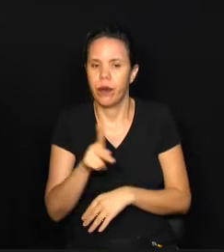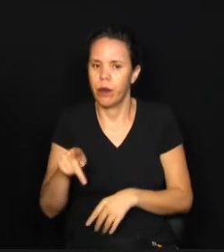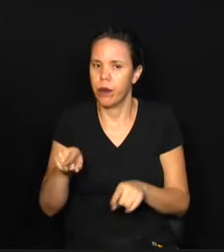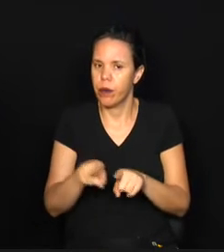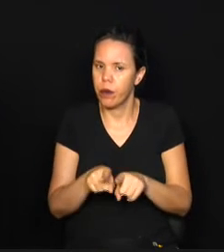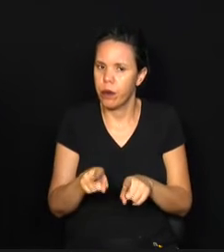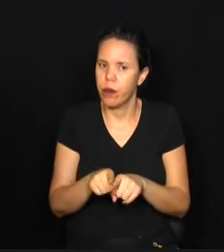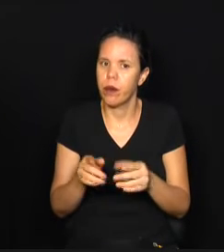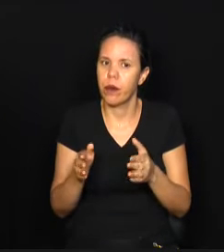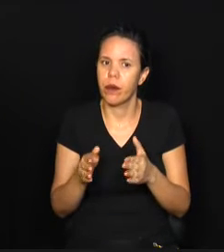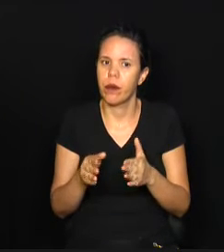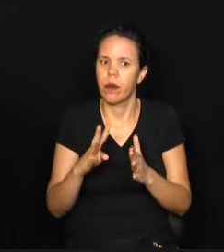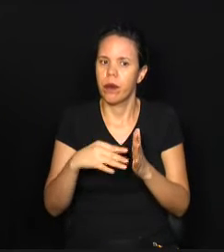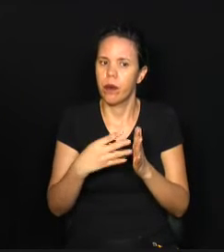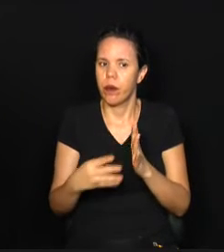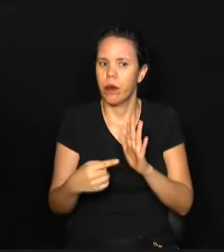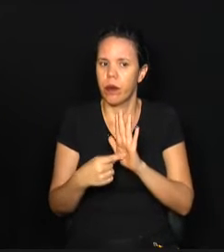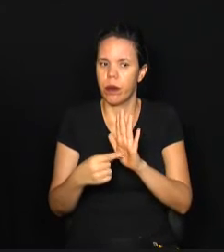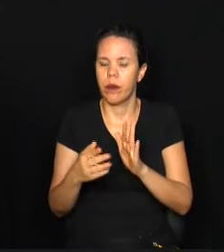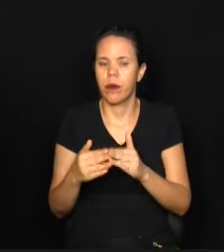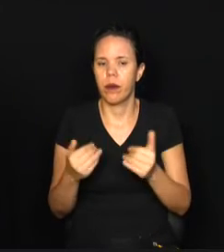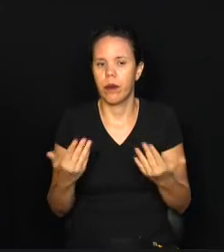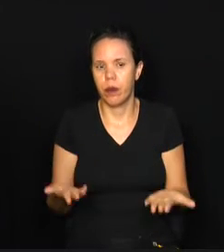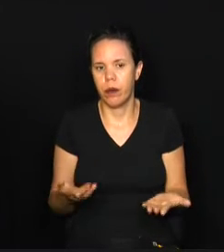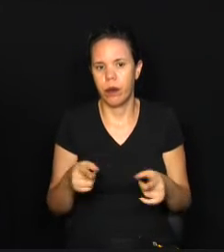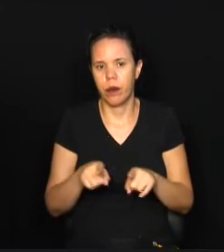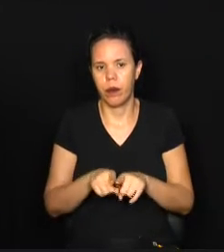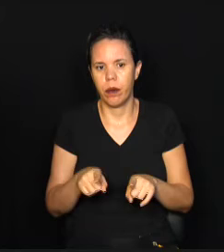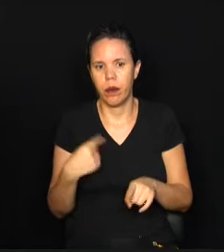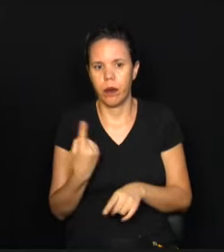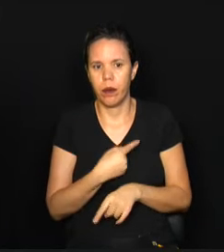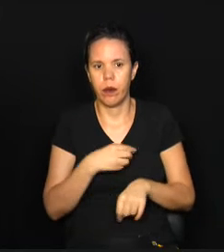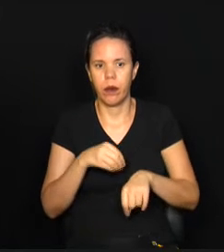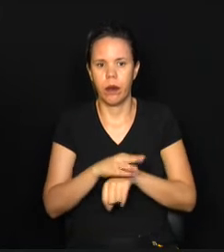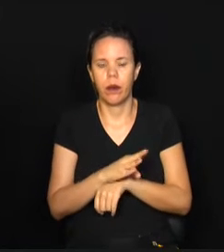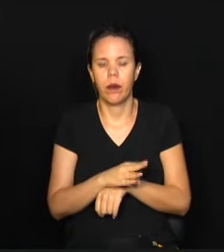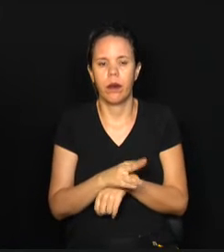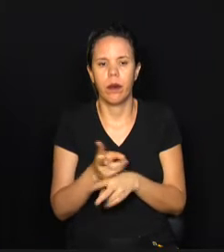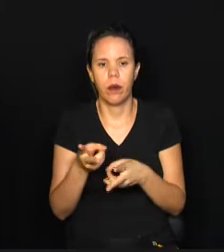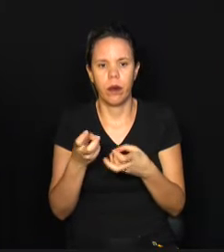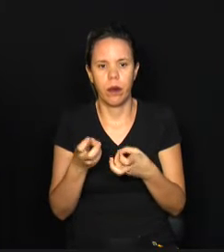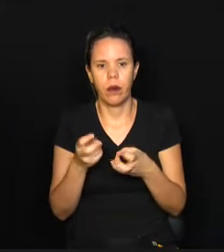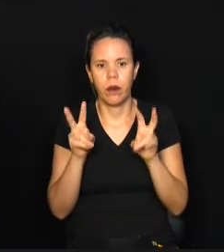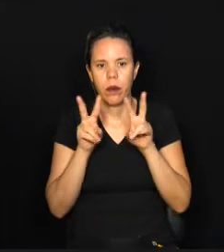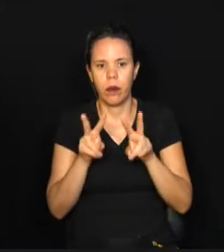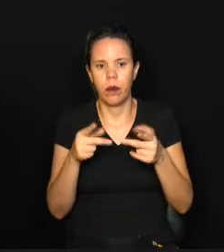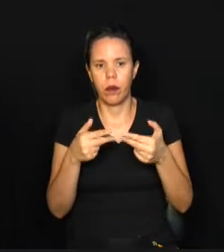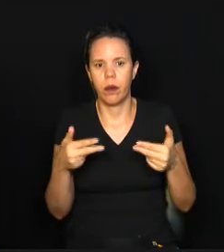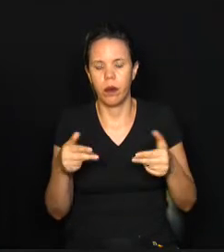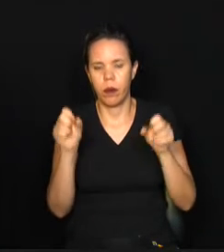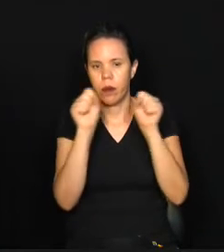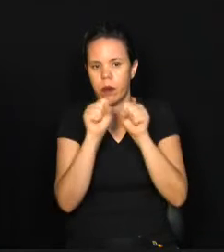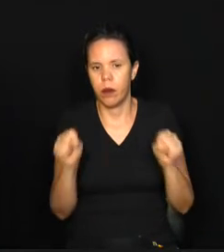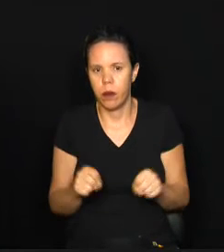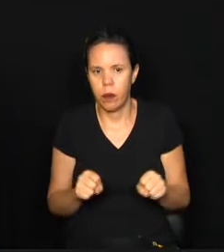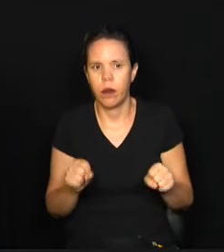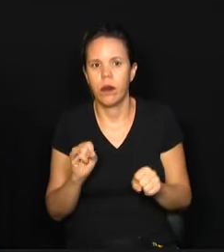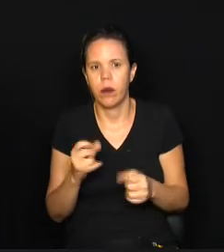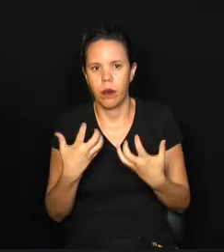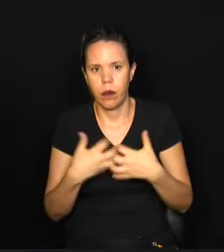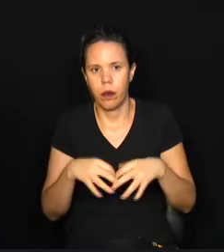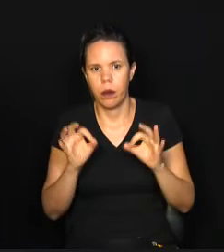medem, né, naquela tabelinha lá, e nós passaríamos a ver a acuidade visual, ao sistema visual se está